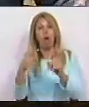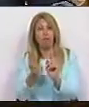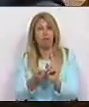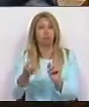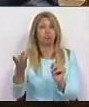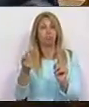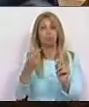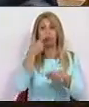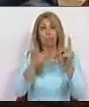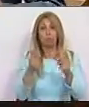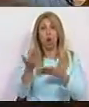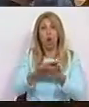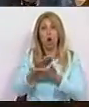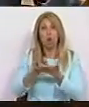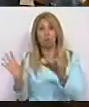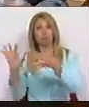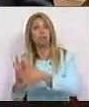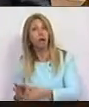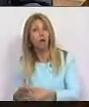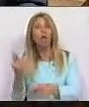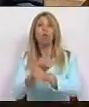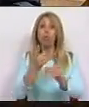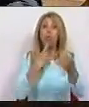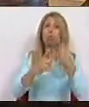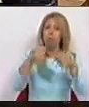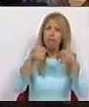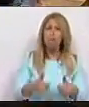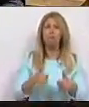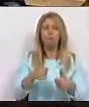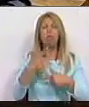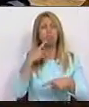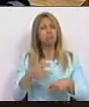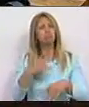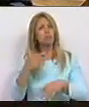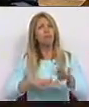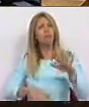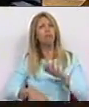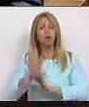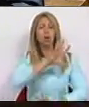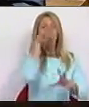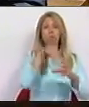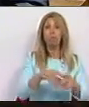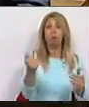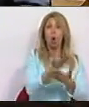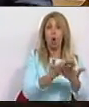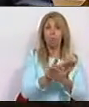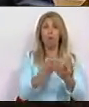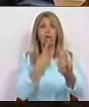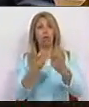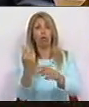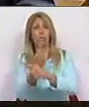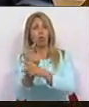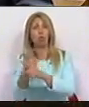bem feitas, que respiravam economia, finanças públicas e questões sociais. Ora bem,